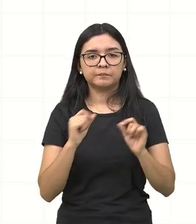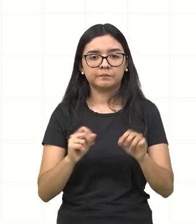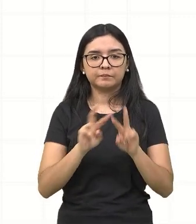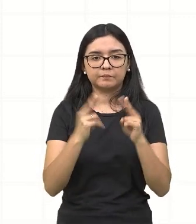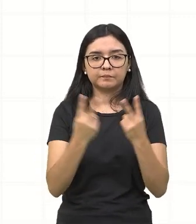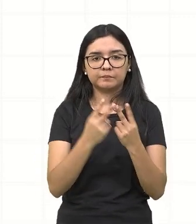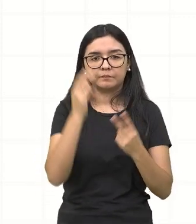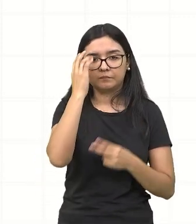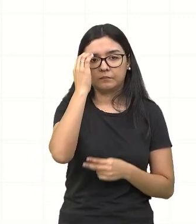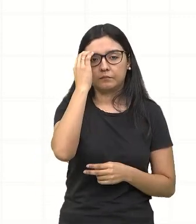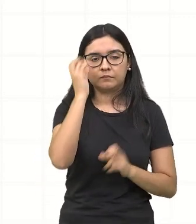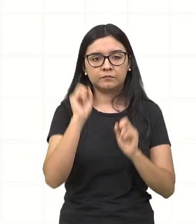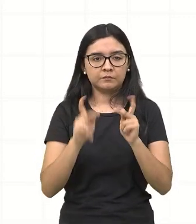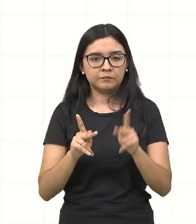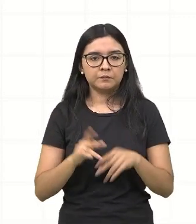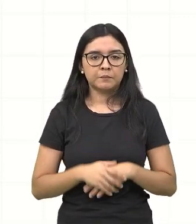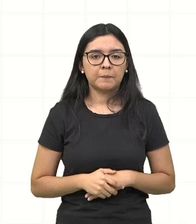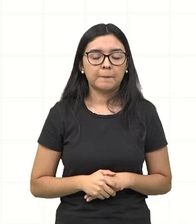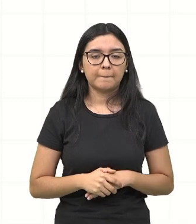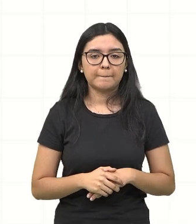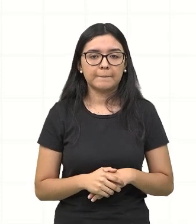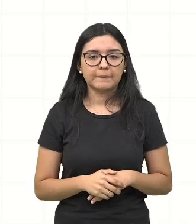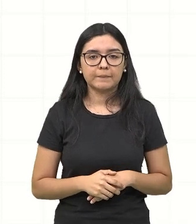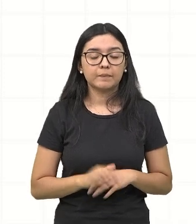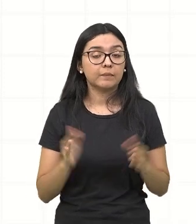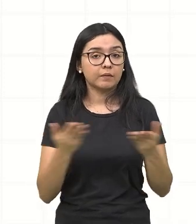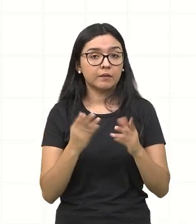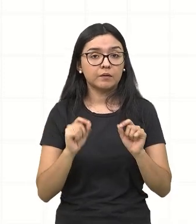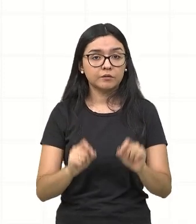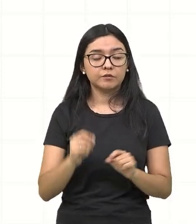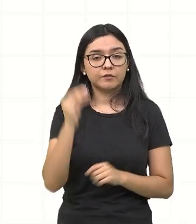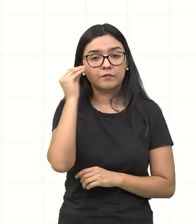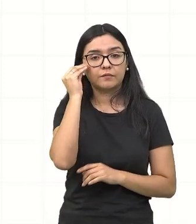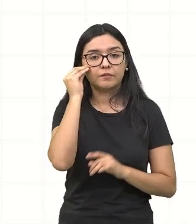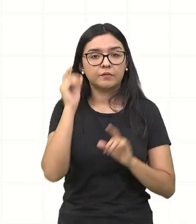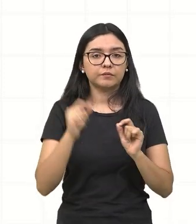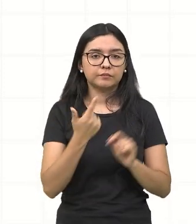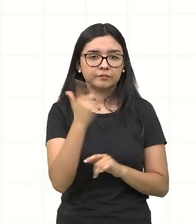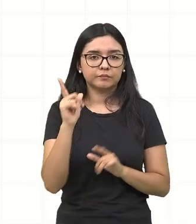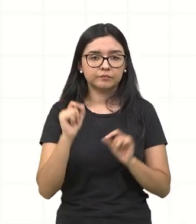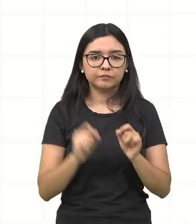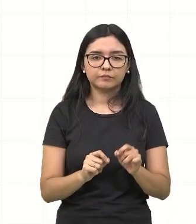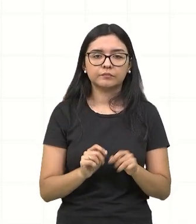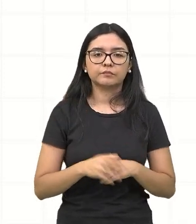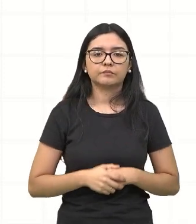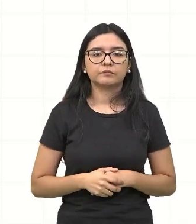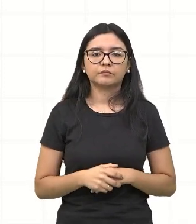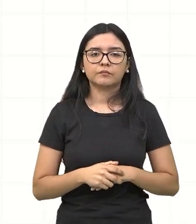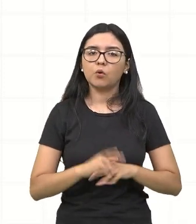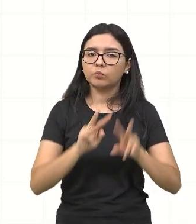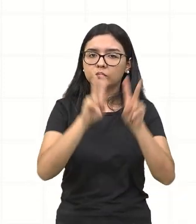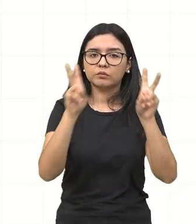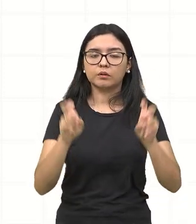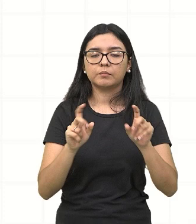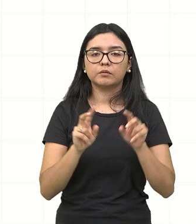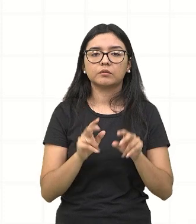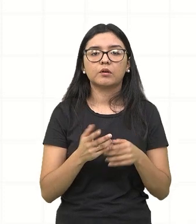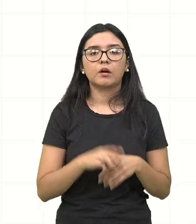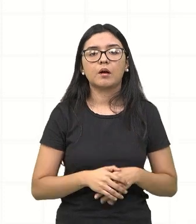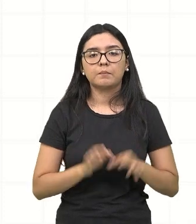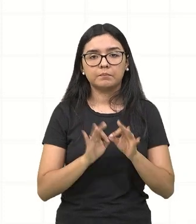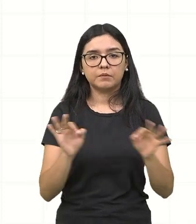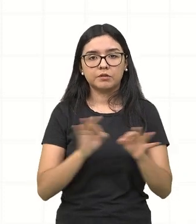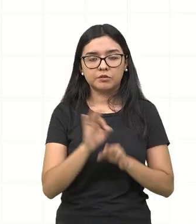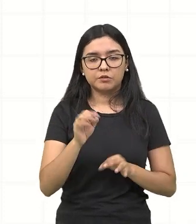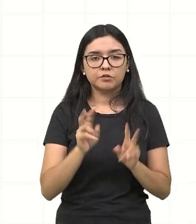volume. Beleza? Bom, pessoal, agora nós vamos abordar uma outra situação ainda com relação à medida de capacidade, tá